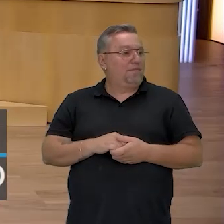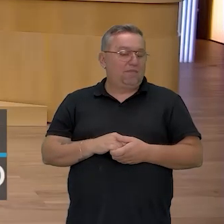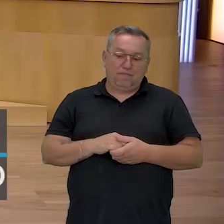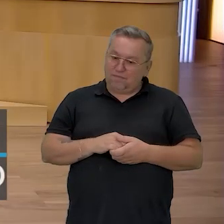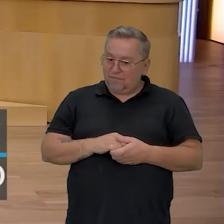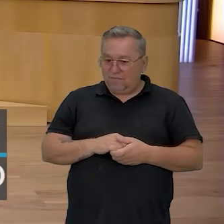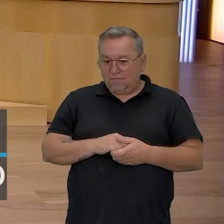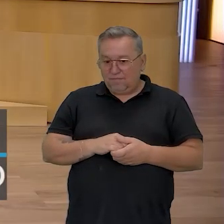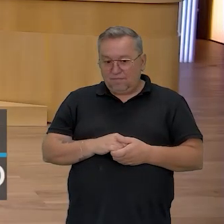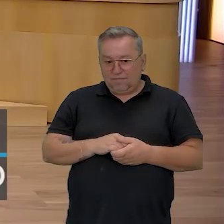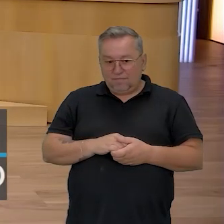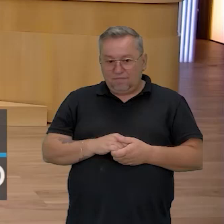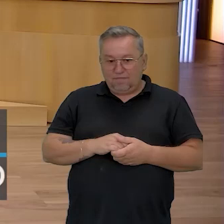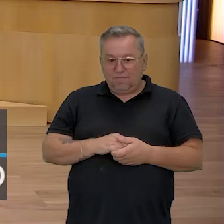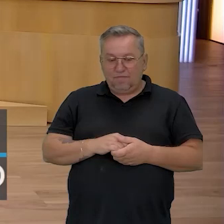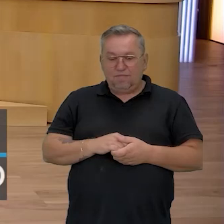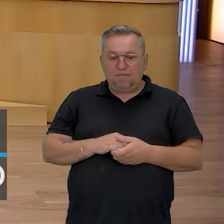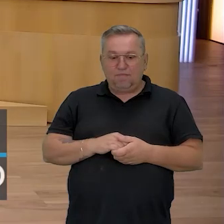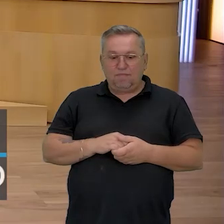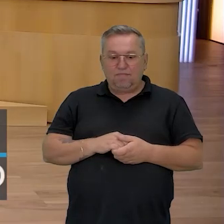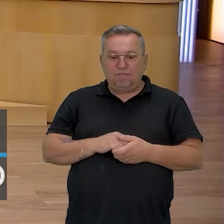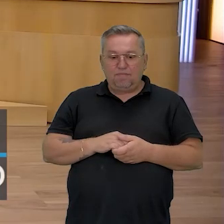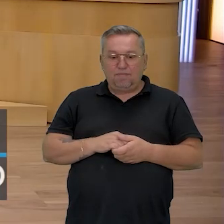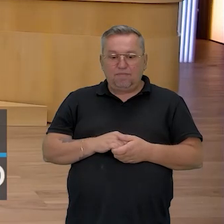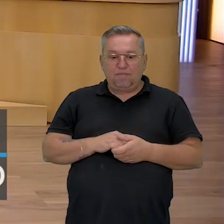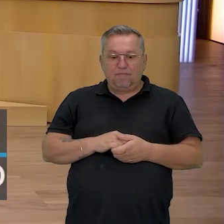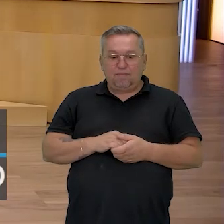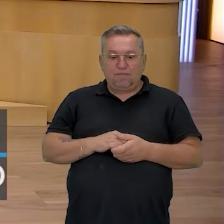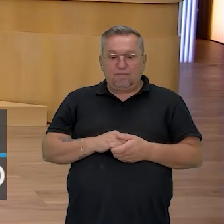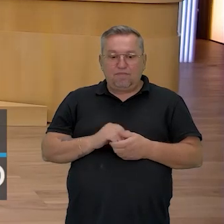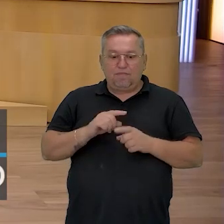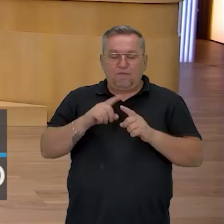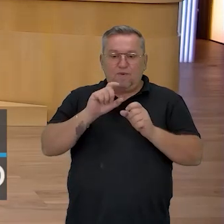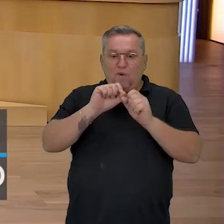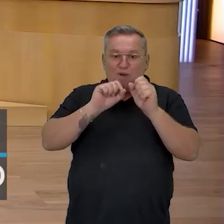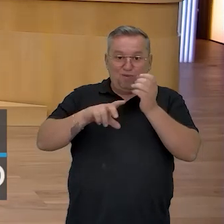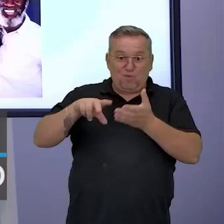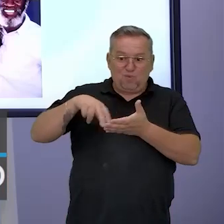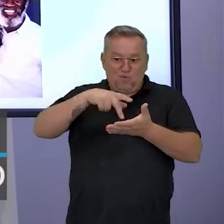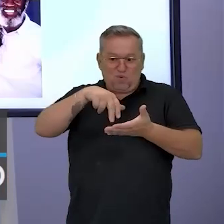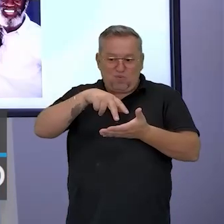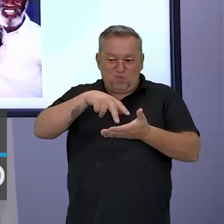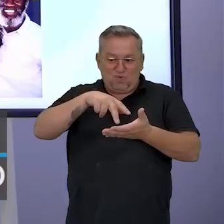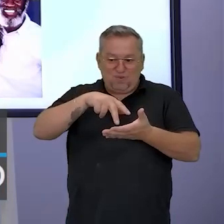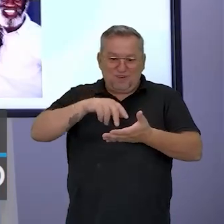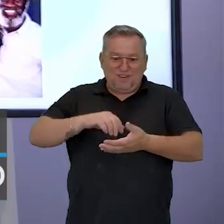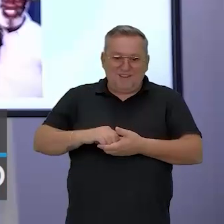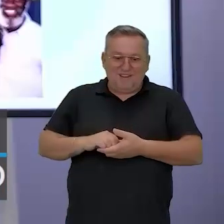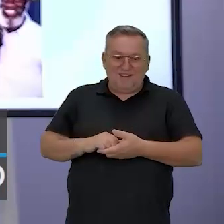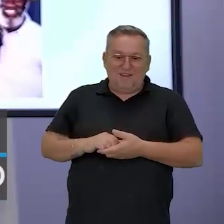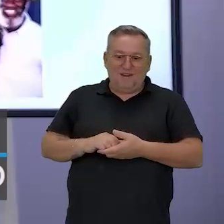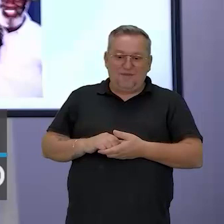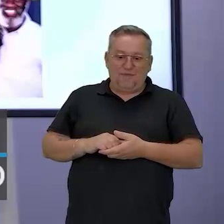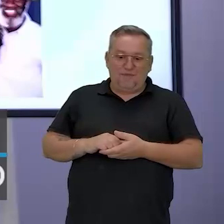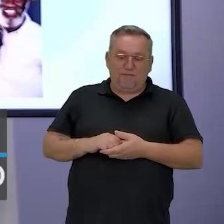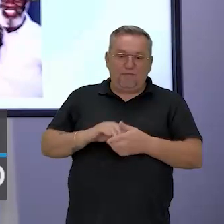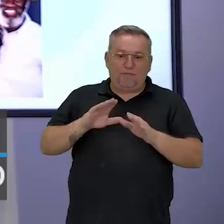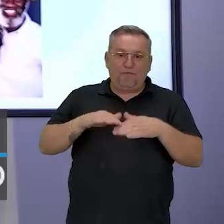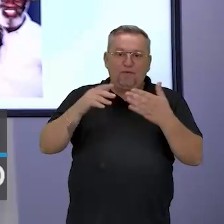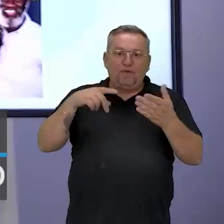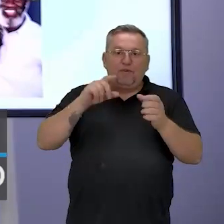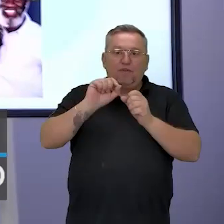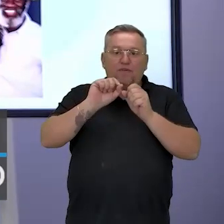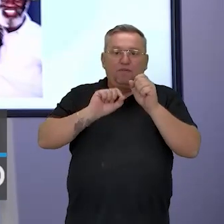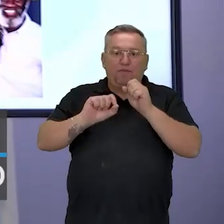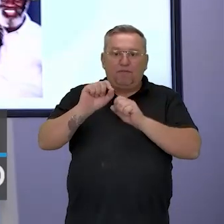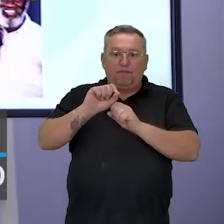chega? Eu vou pra cá, quase que eu dei uma de Michael Jackson, quase que eu virei assim. Gente, quando a gente faz